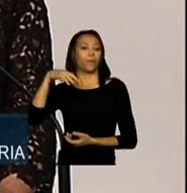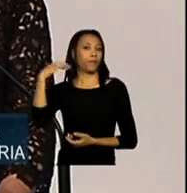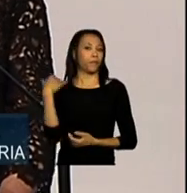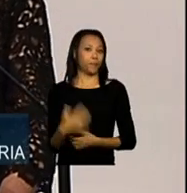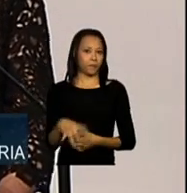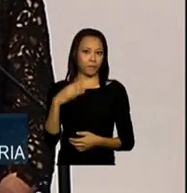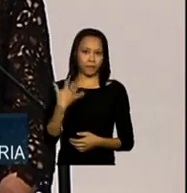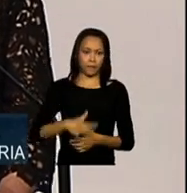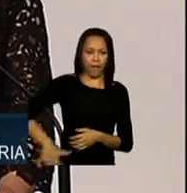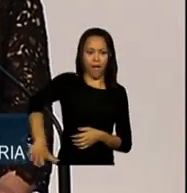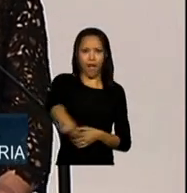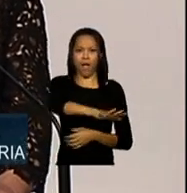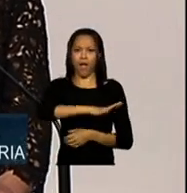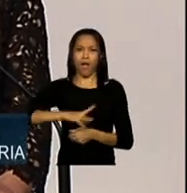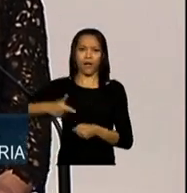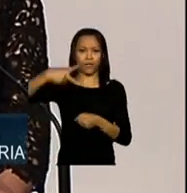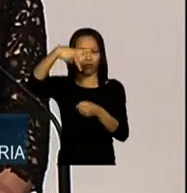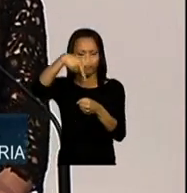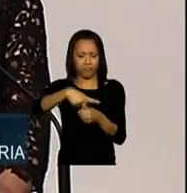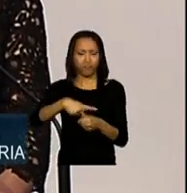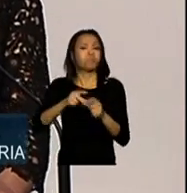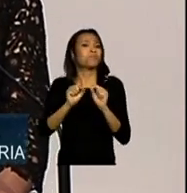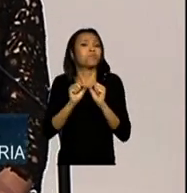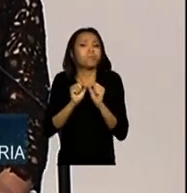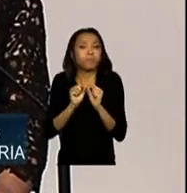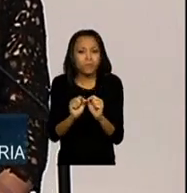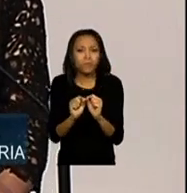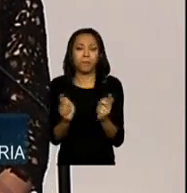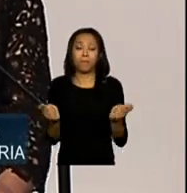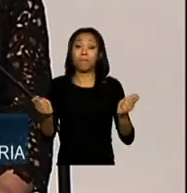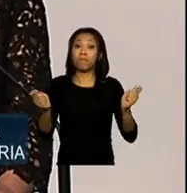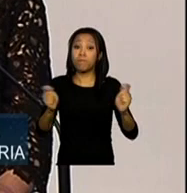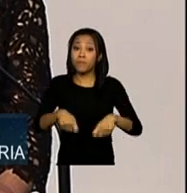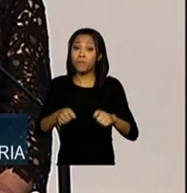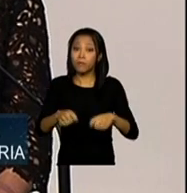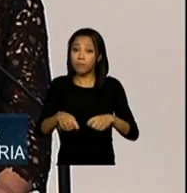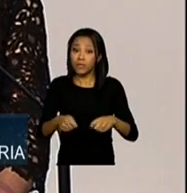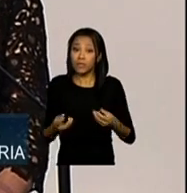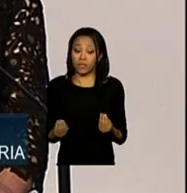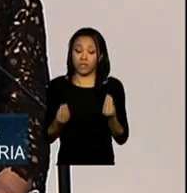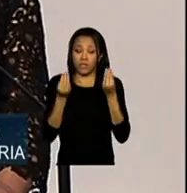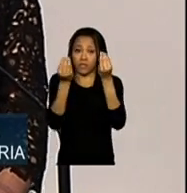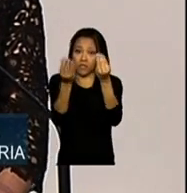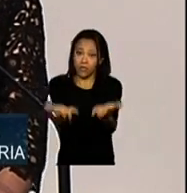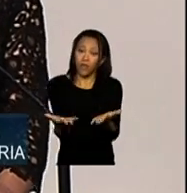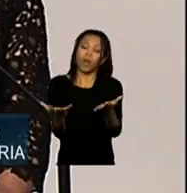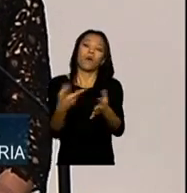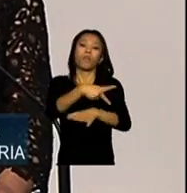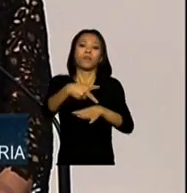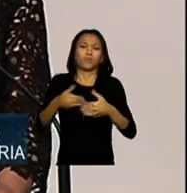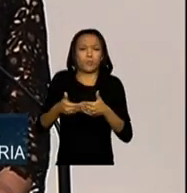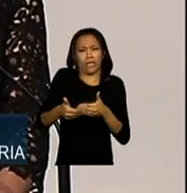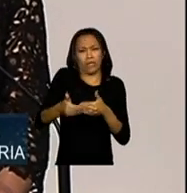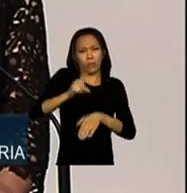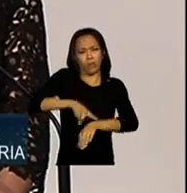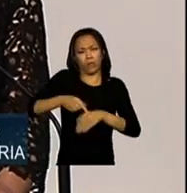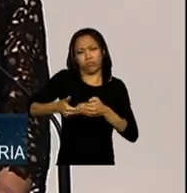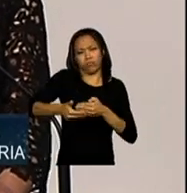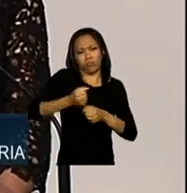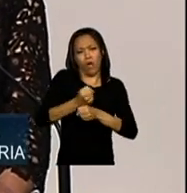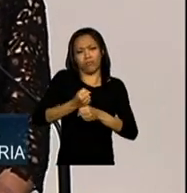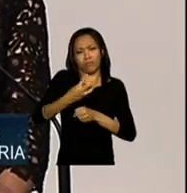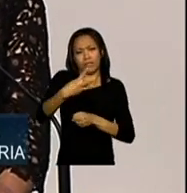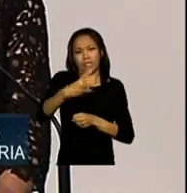extraordinário pela possibilidade que dá ao Brasil de, durante 35 anos,